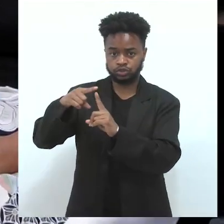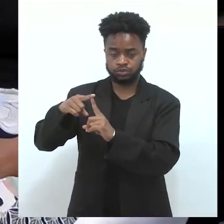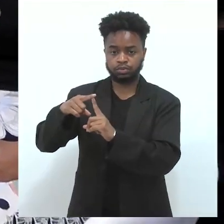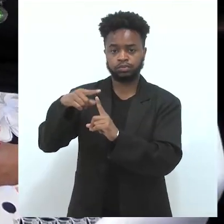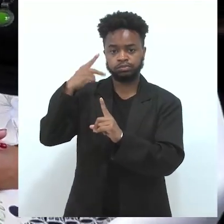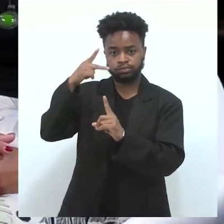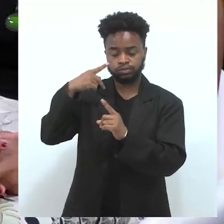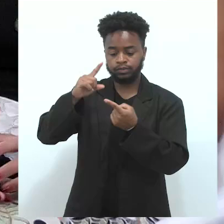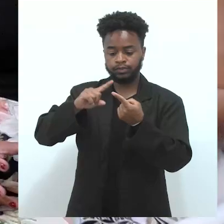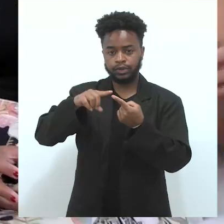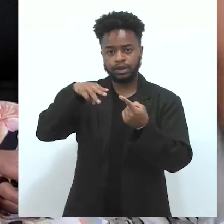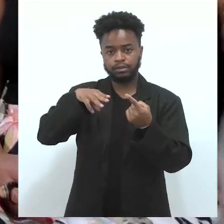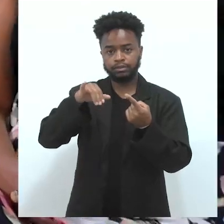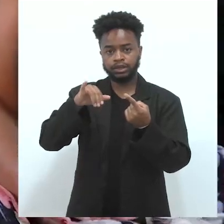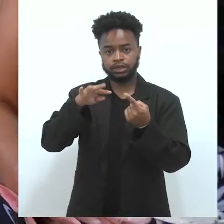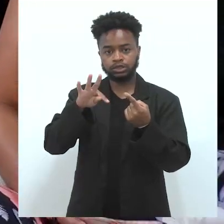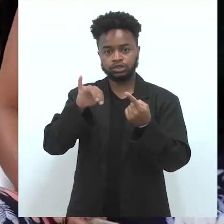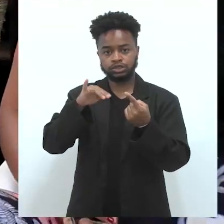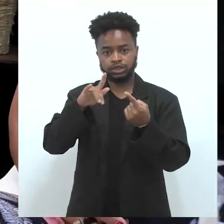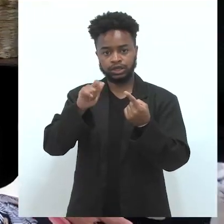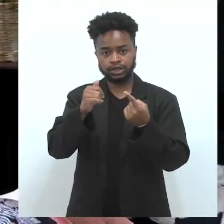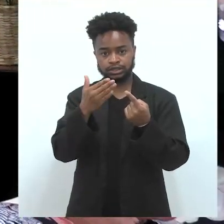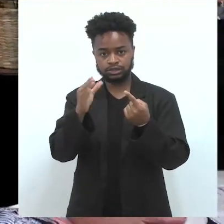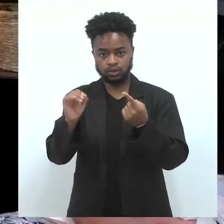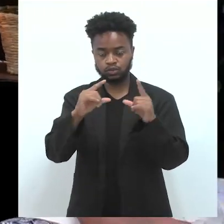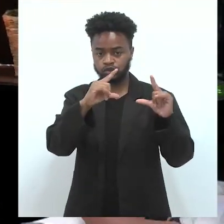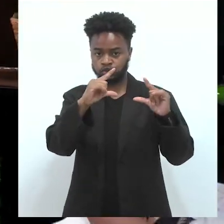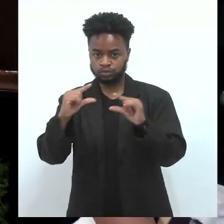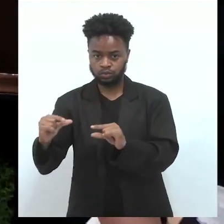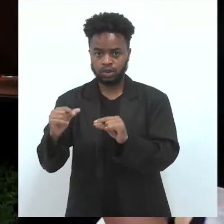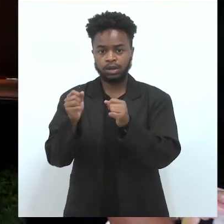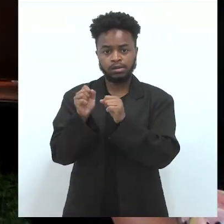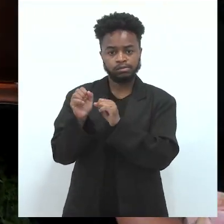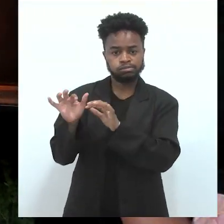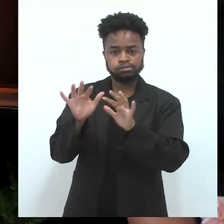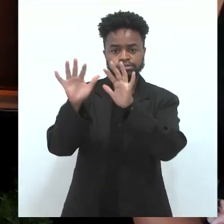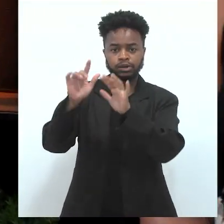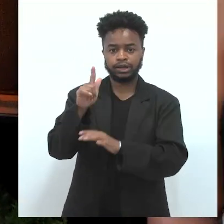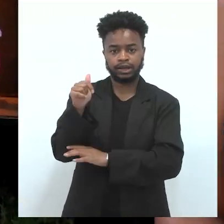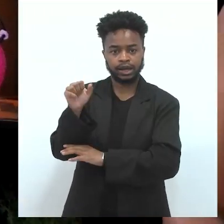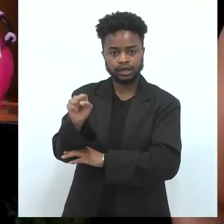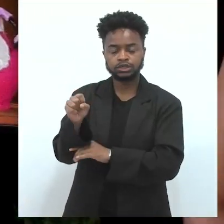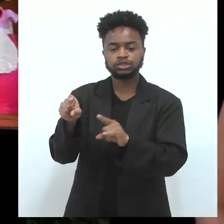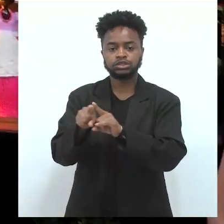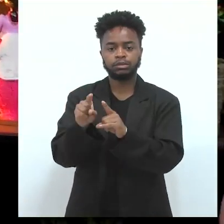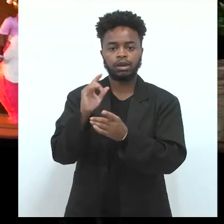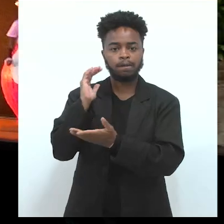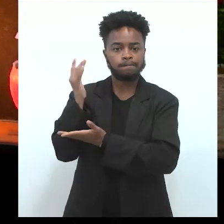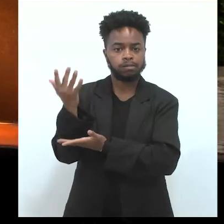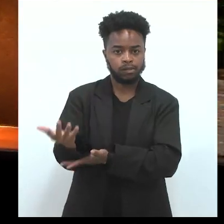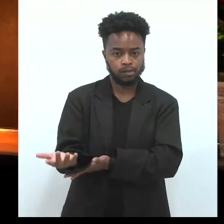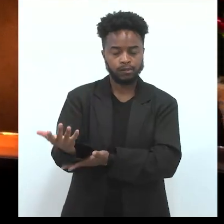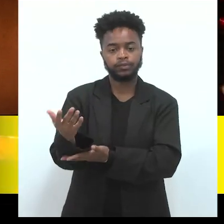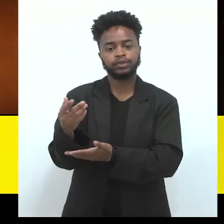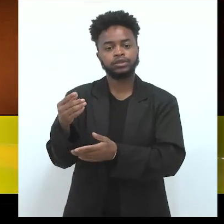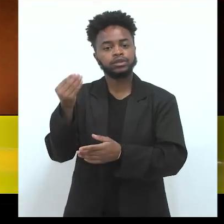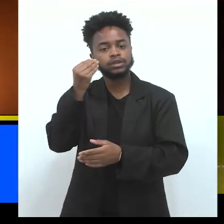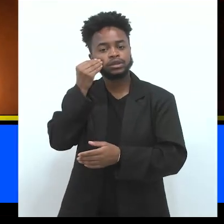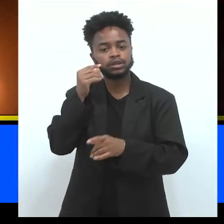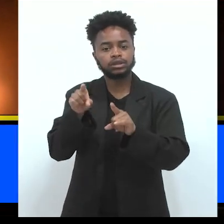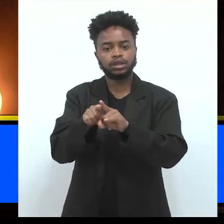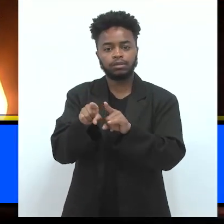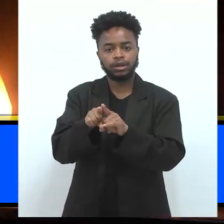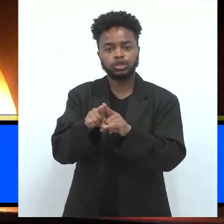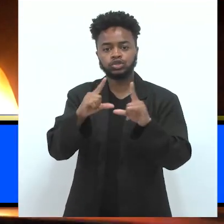As de mitigação, que são de longo prazo, que envolvem redução das emissões pelo desmatamento, pela queima de combustíveis fósseis, para